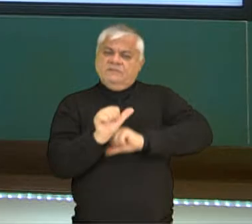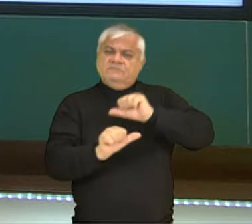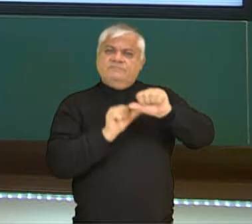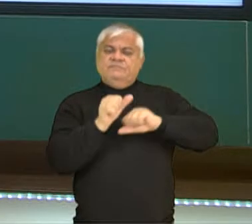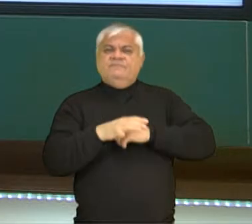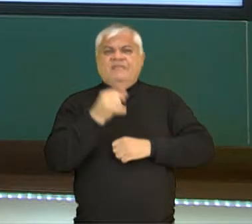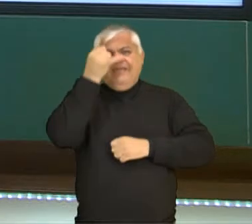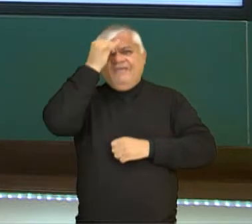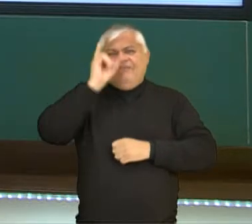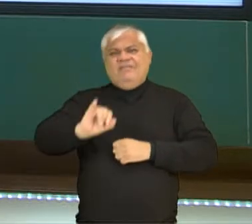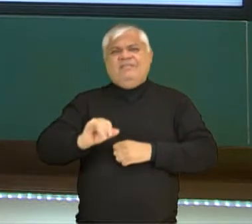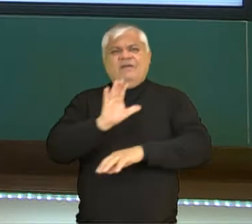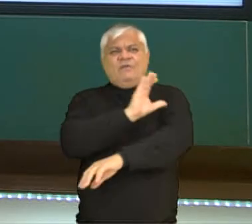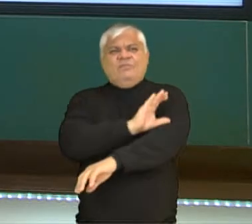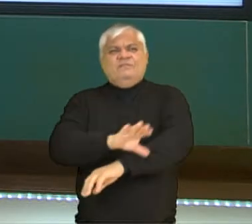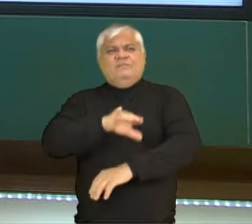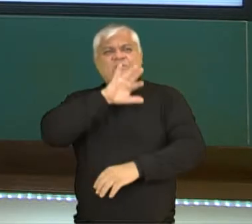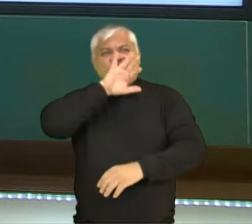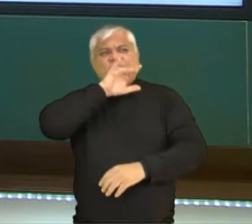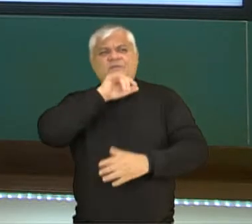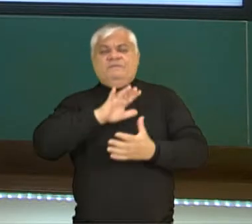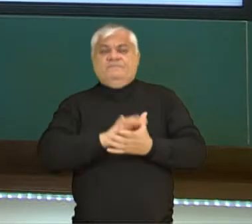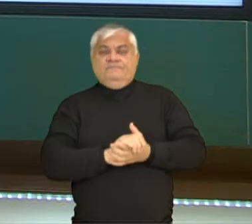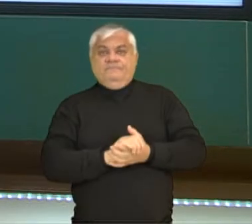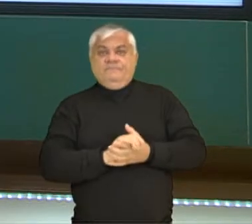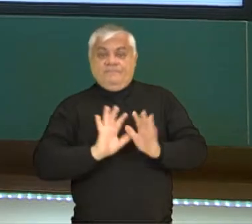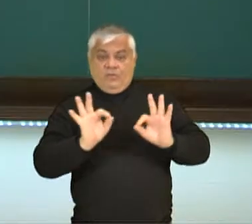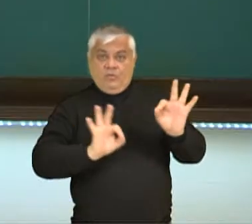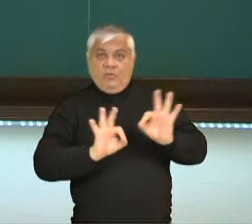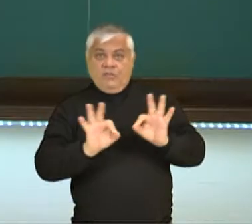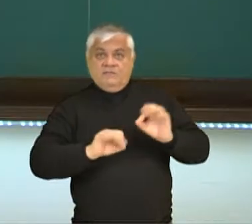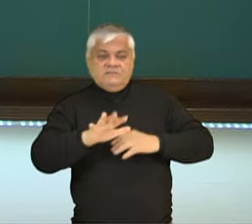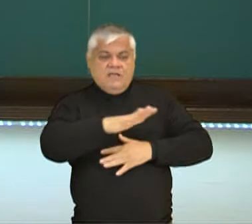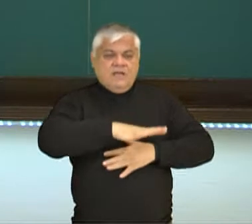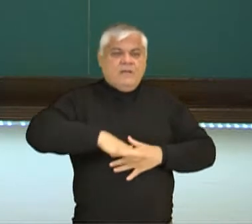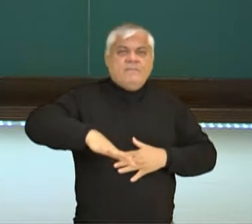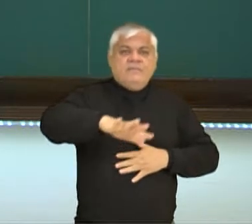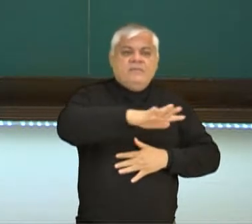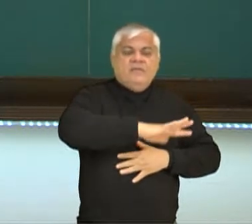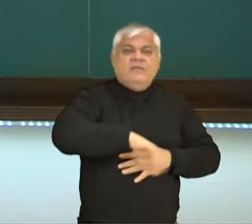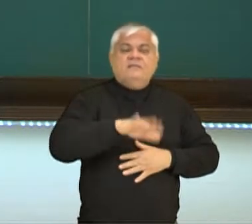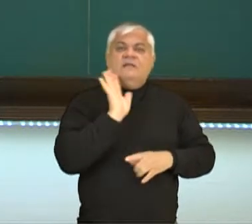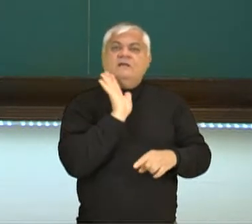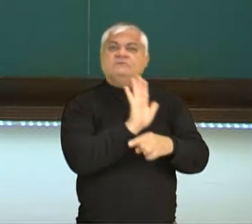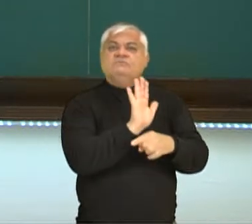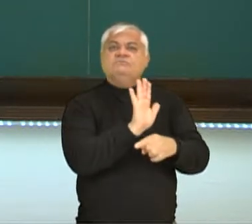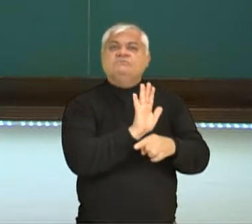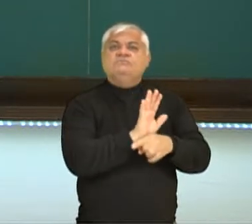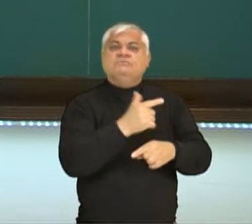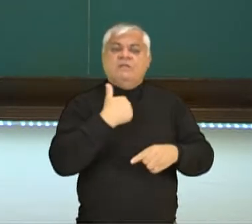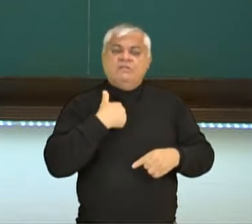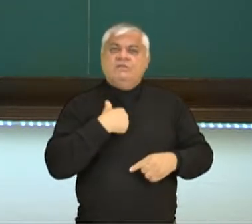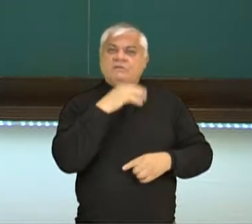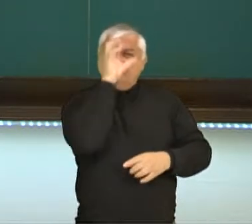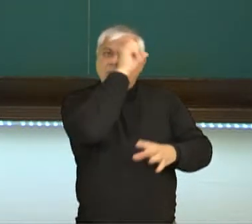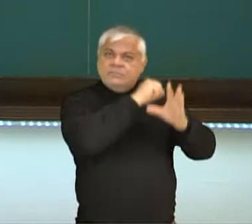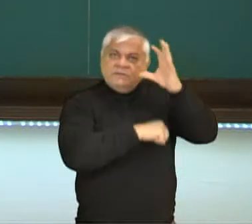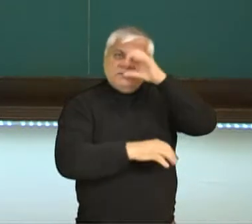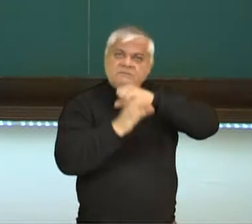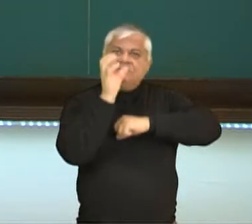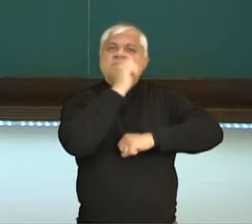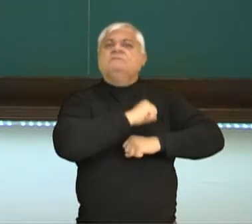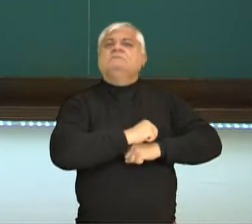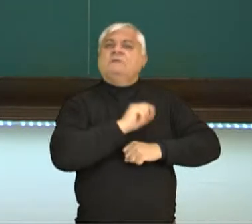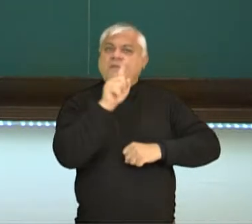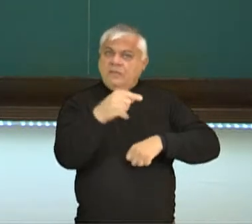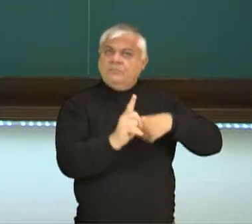evitar os comportamentos indesejáveis. Olha aqui, ó. Organizar ambientes e cenários que favoreçam a nossa aprendizagem. Então isso é